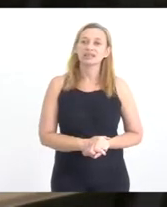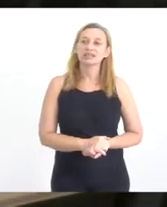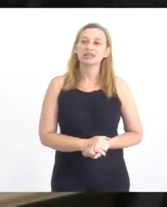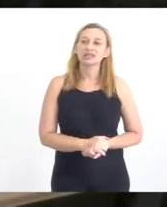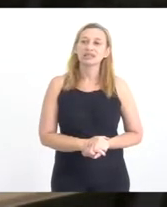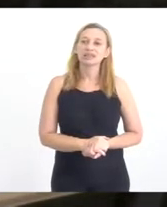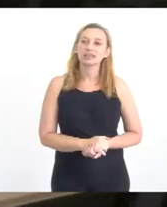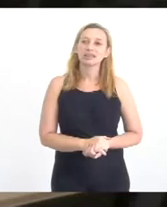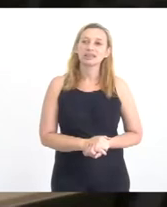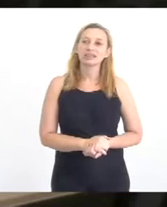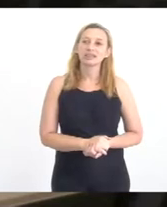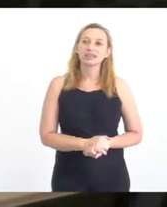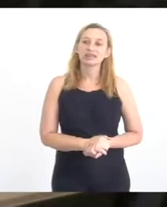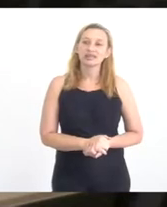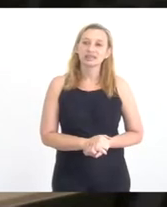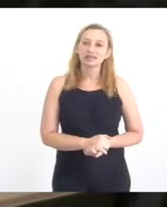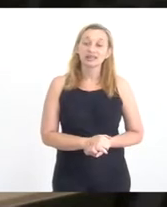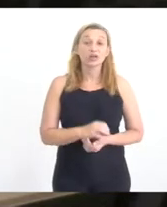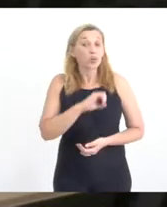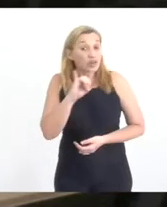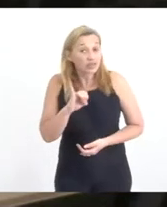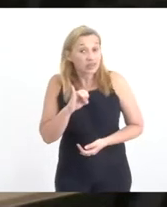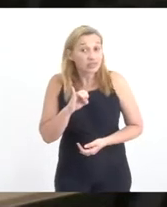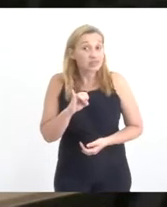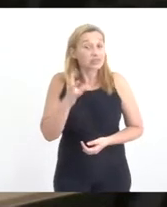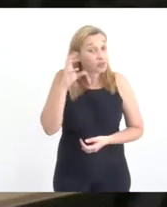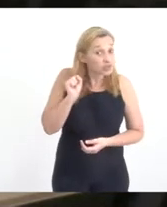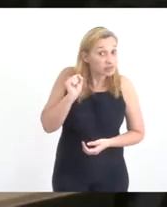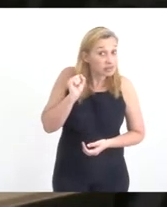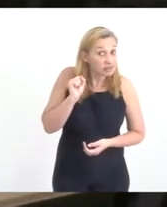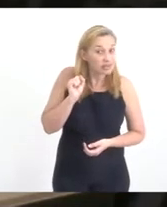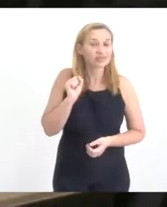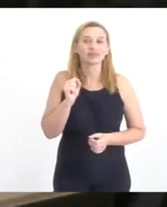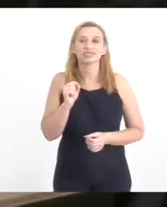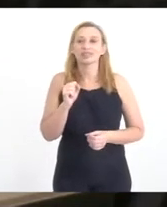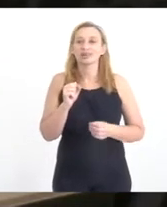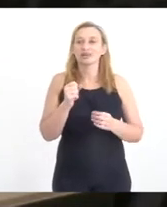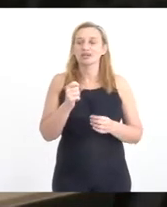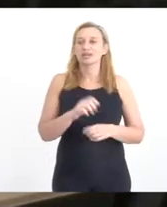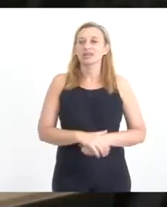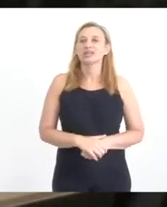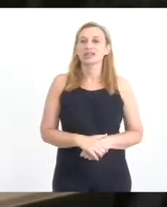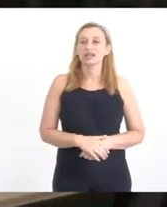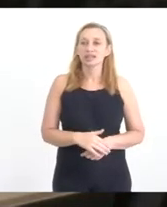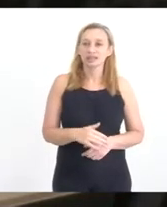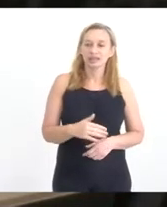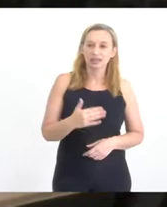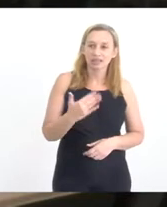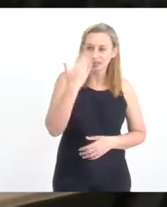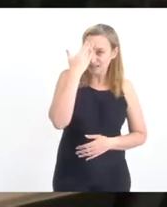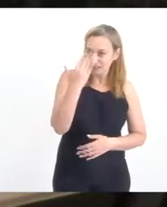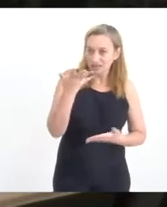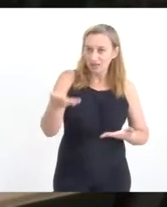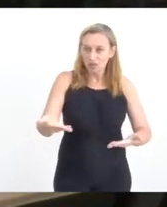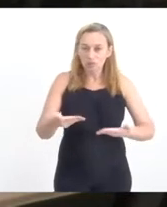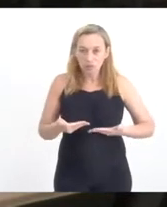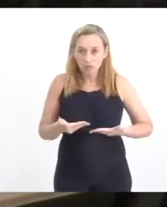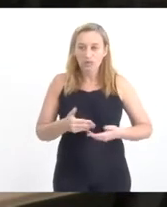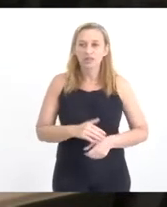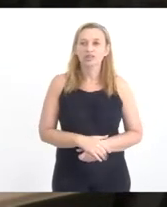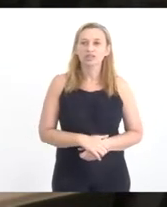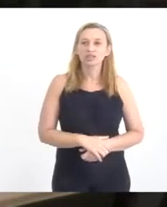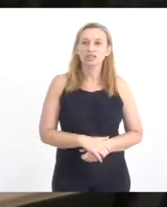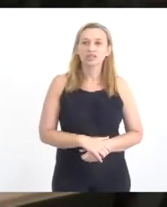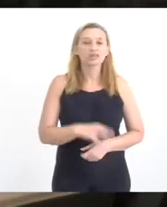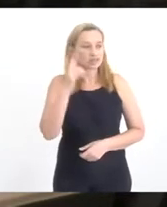nada que você falou tá ouvindo nossa queria agradecer o convite da